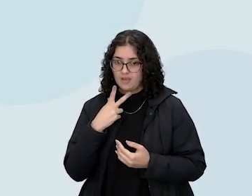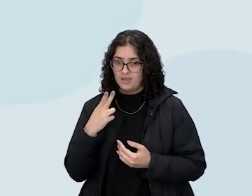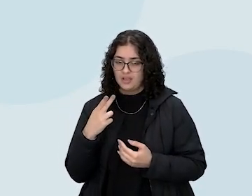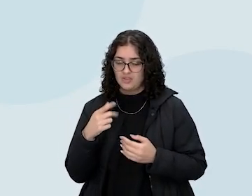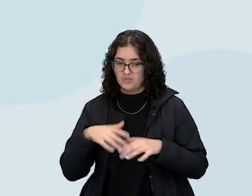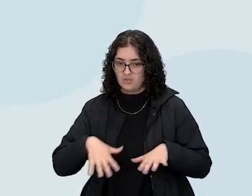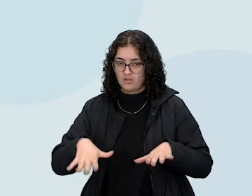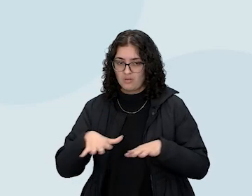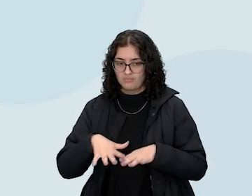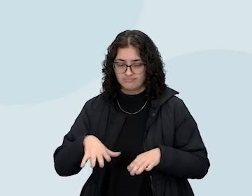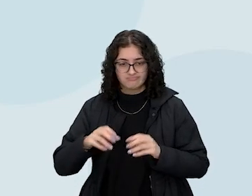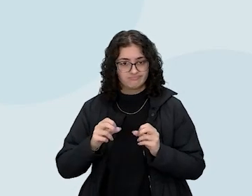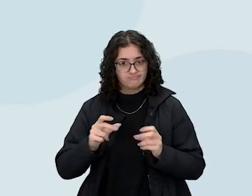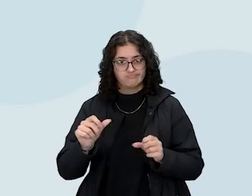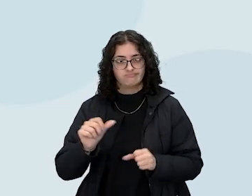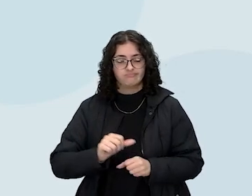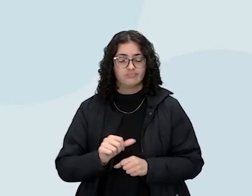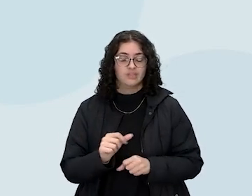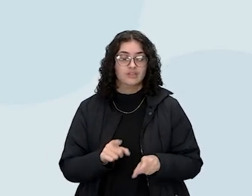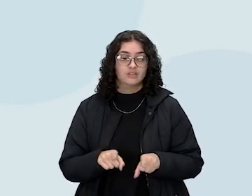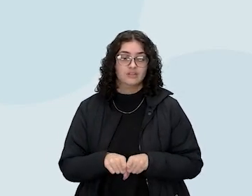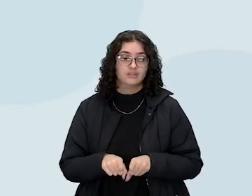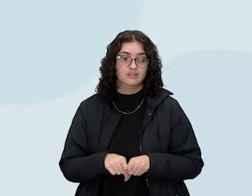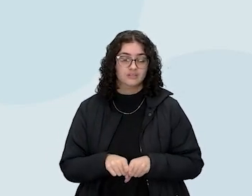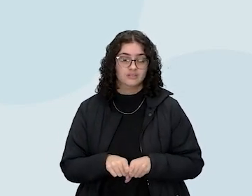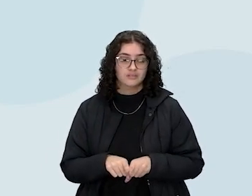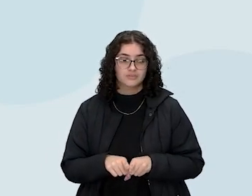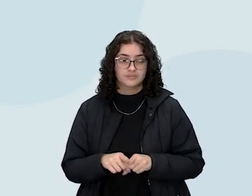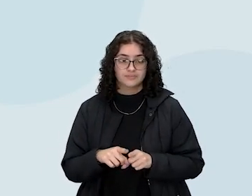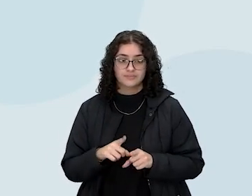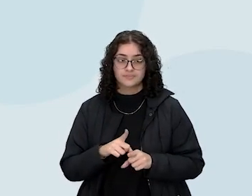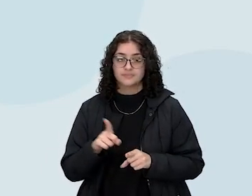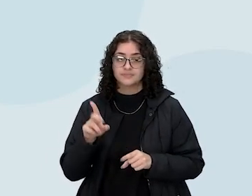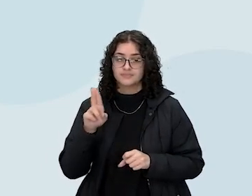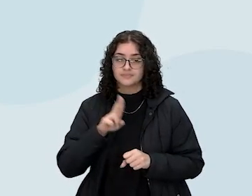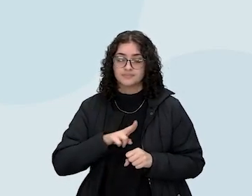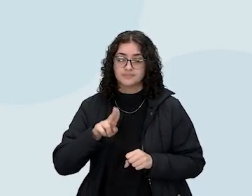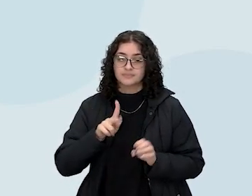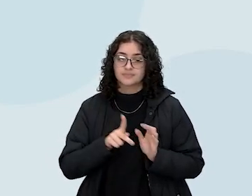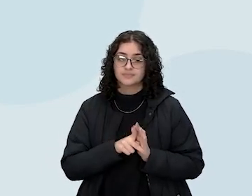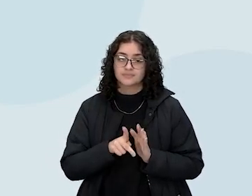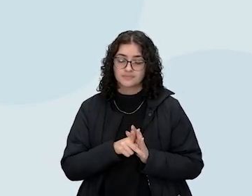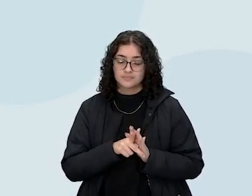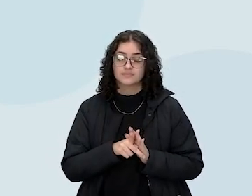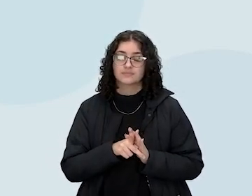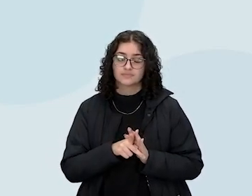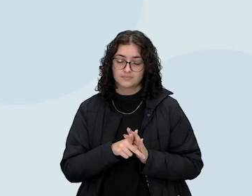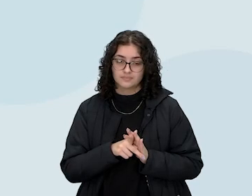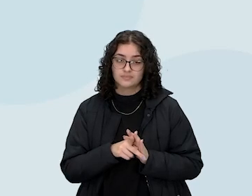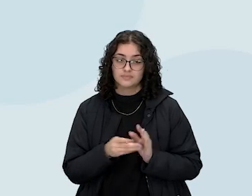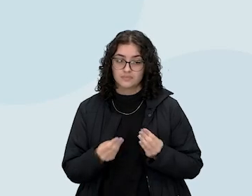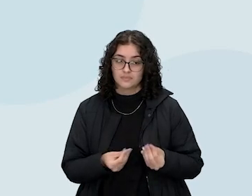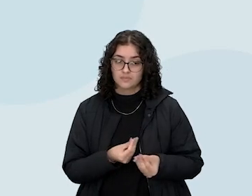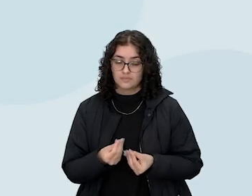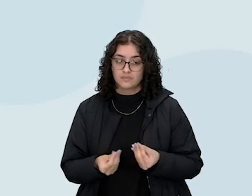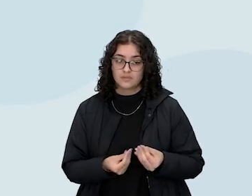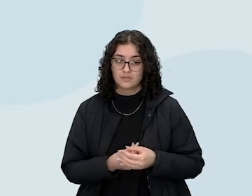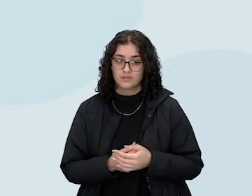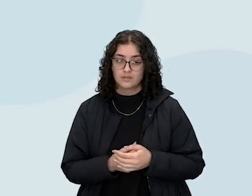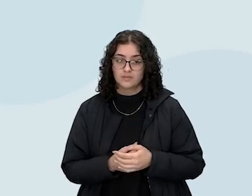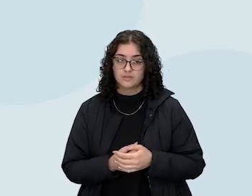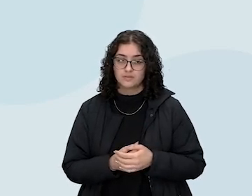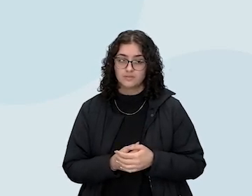ácido. Carbonato de cálcio é uma substância que a gente utiliza para alcalinizar o solo, ou